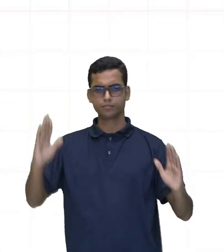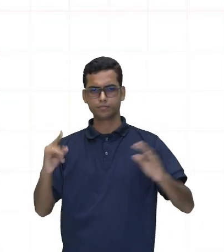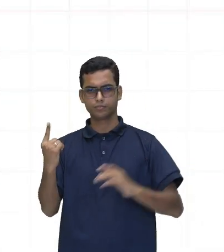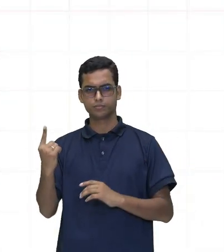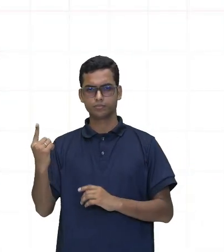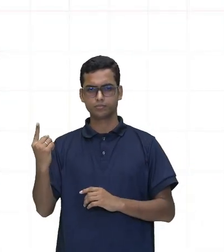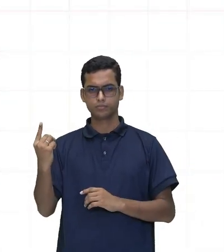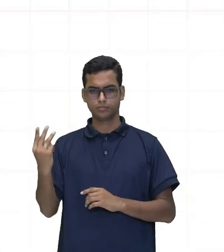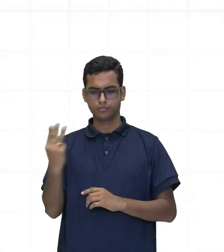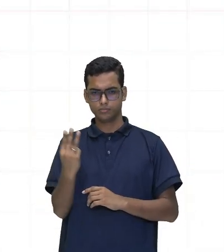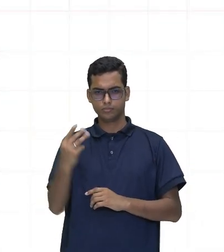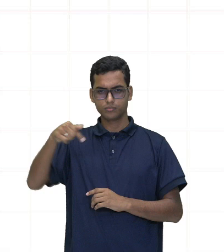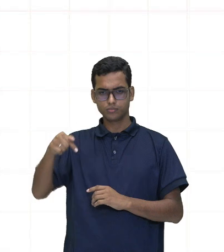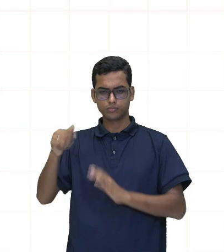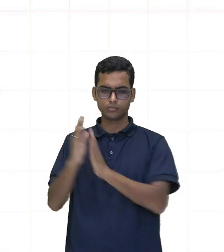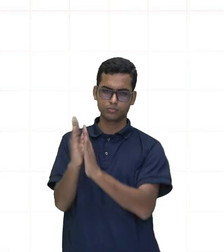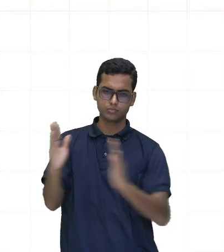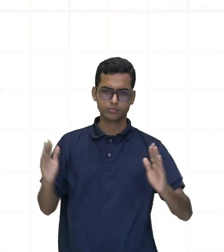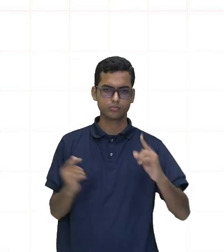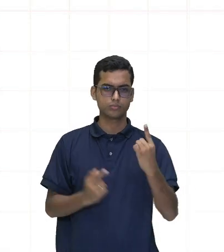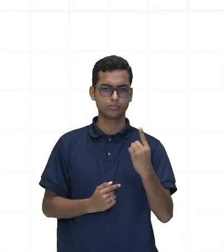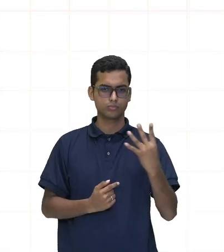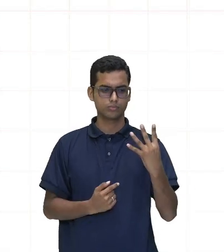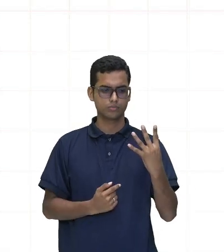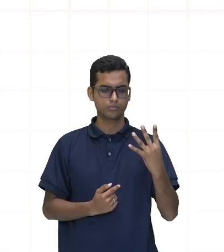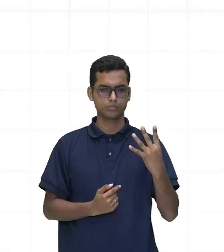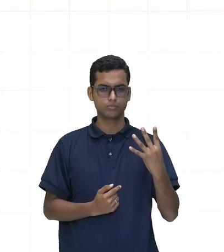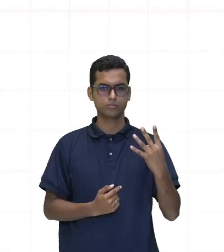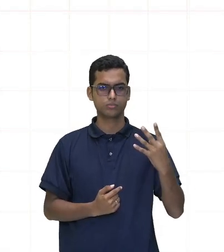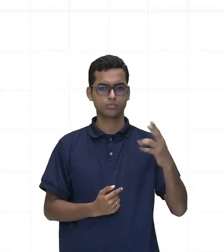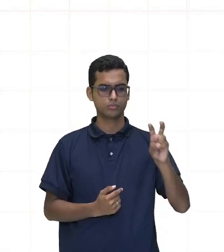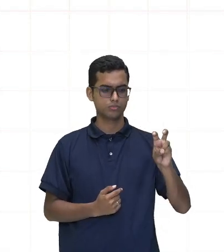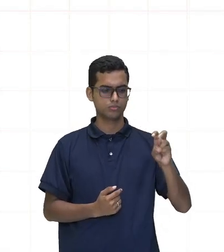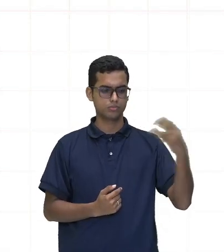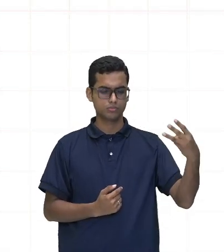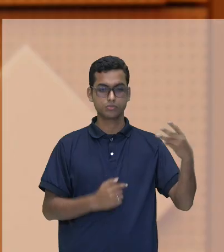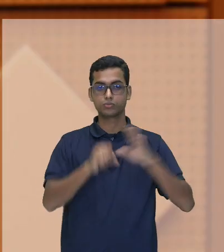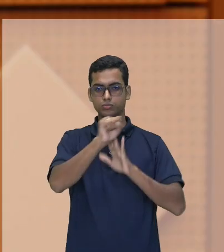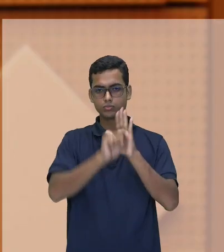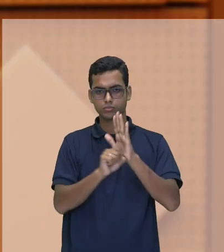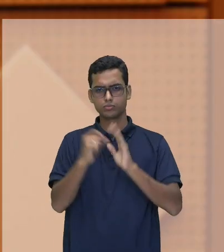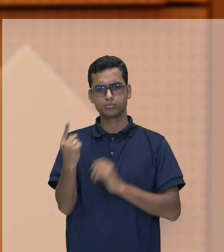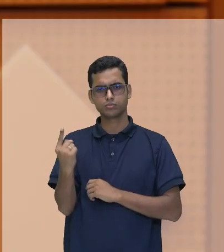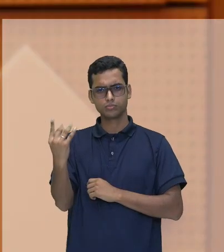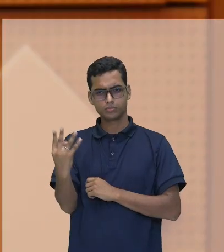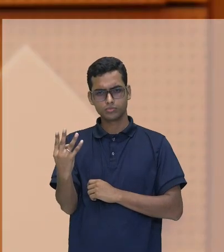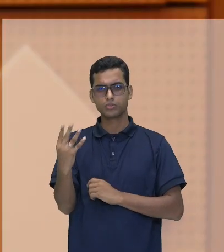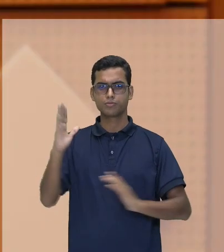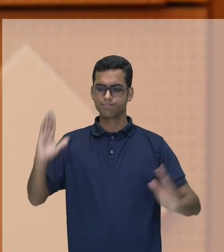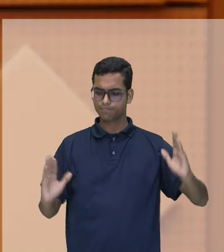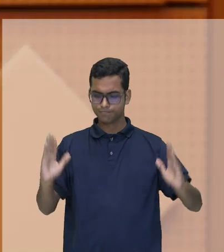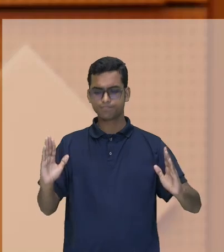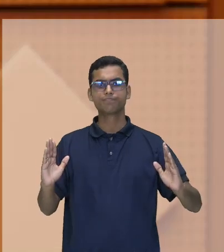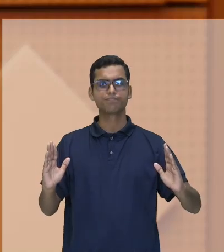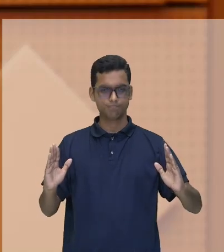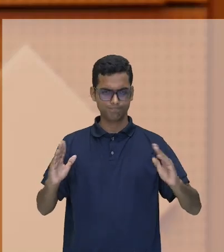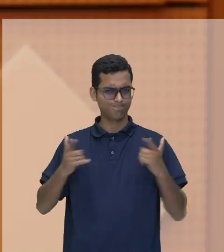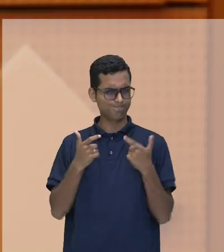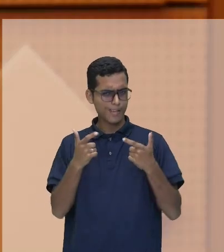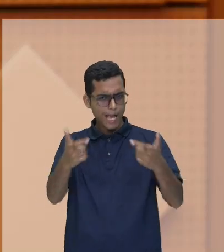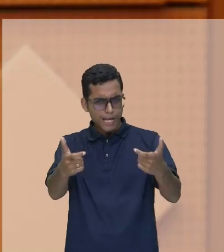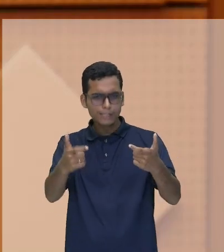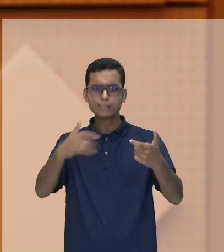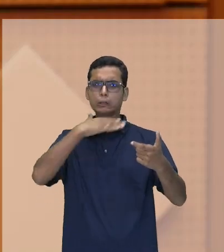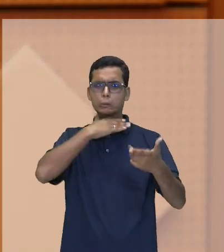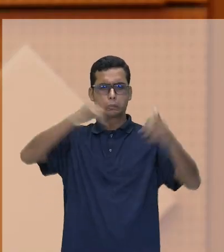muita chuva, e isso vai afetar drasticamente a produção agrícola. E lembra que a gente